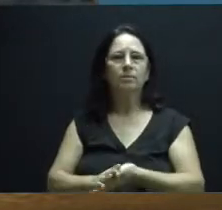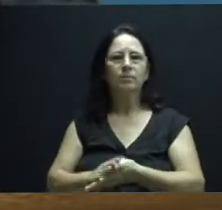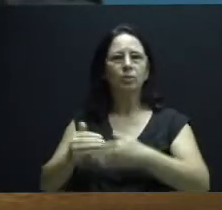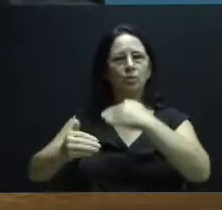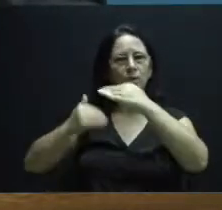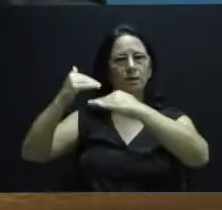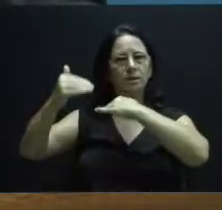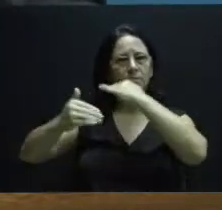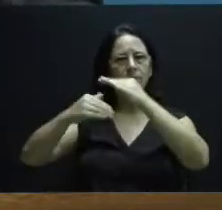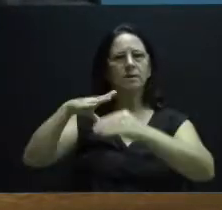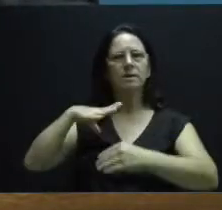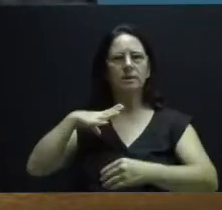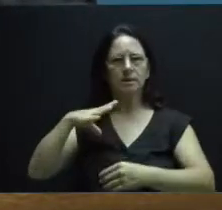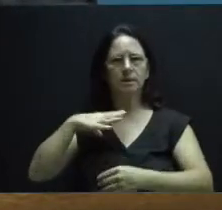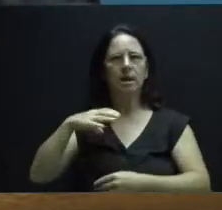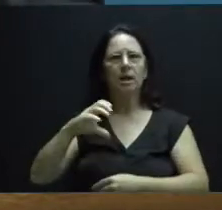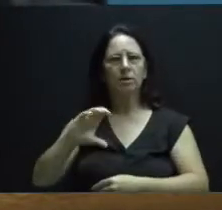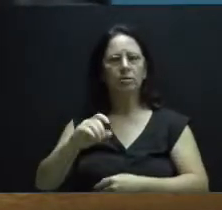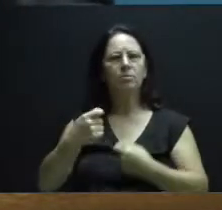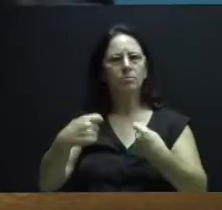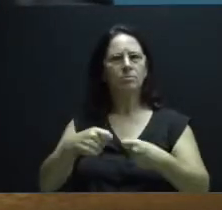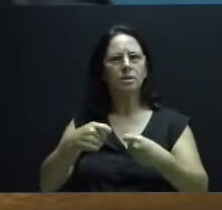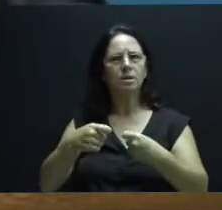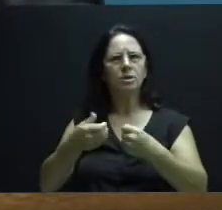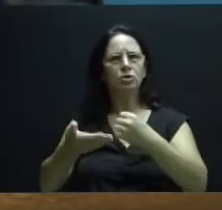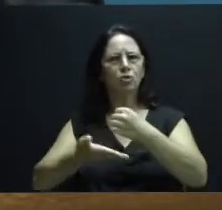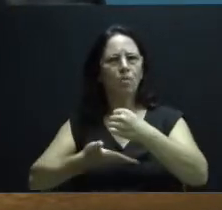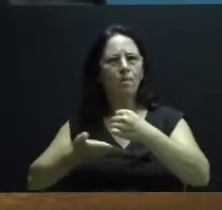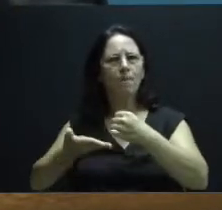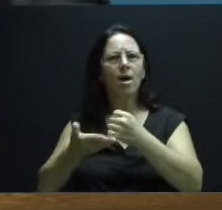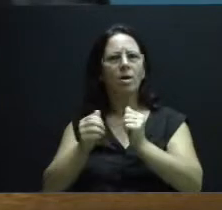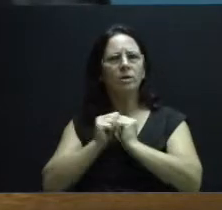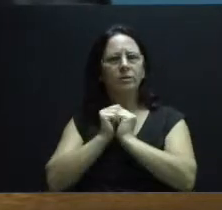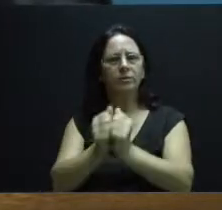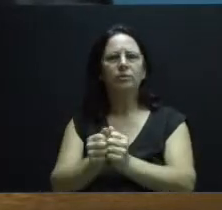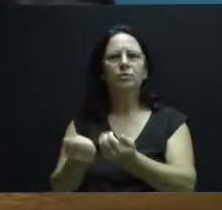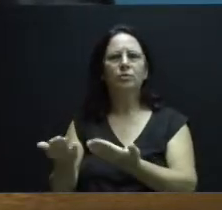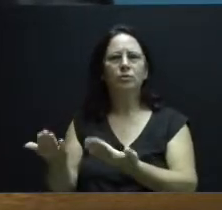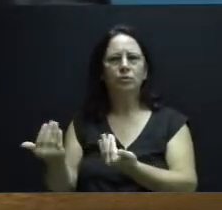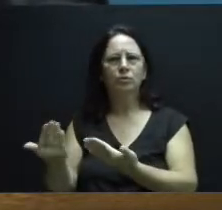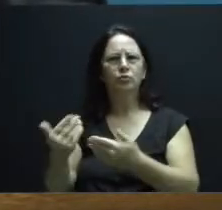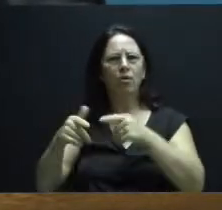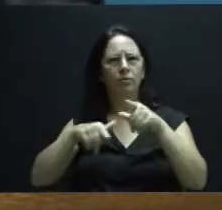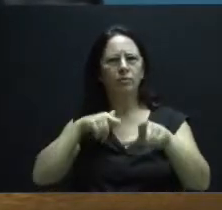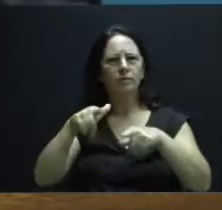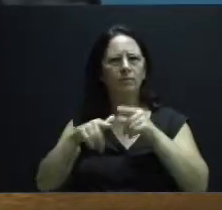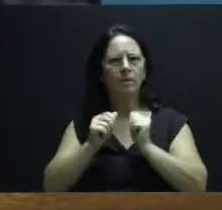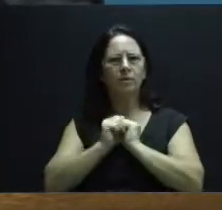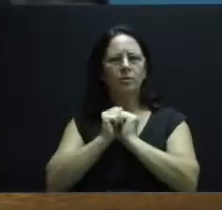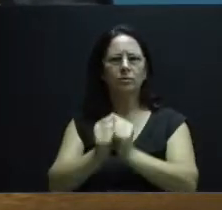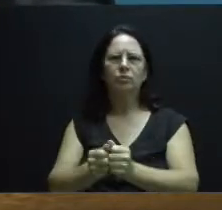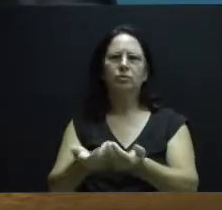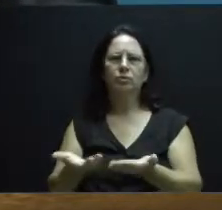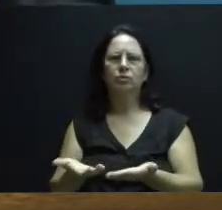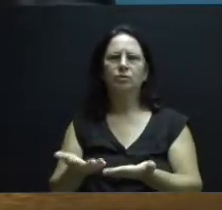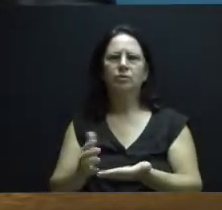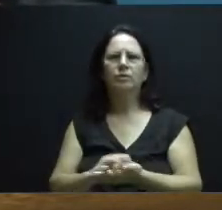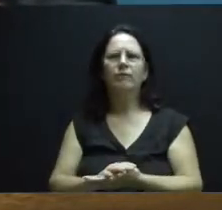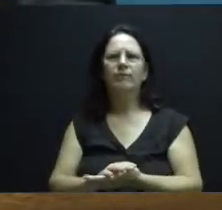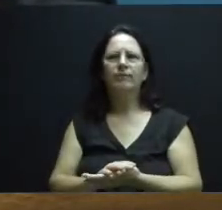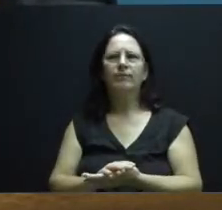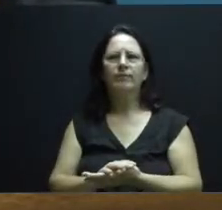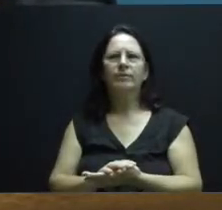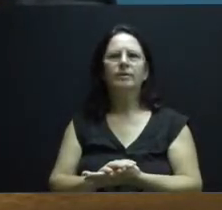tem que ser um trabalho de base dos jovens que está sendo esquecido a internet a secretaria manutenção que falta também